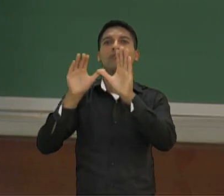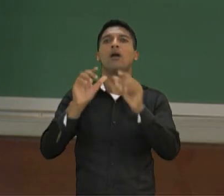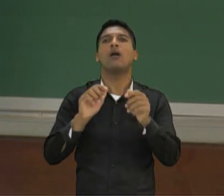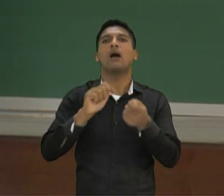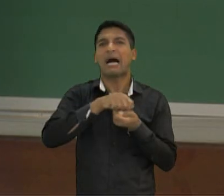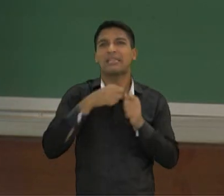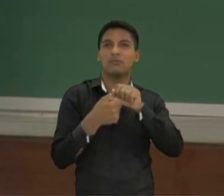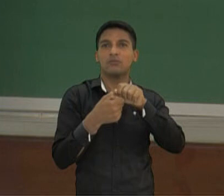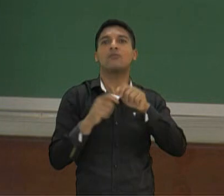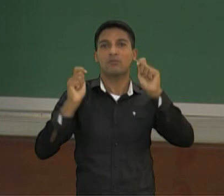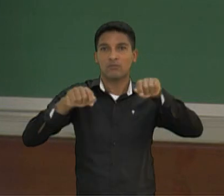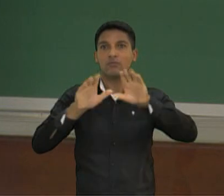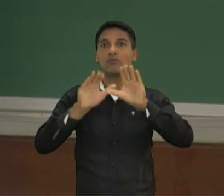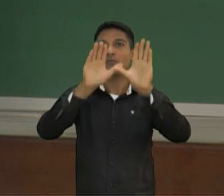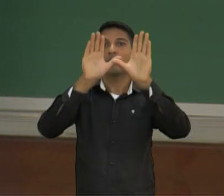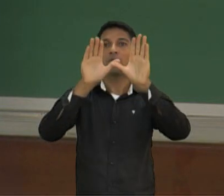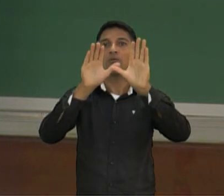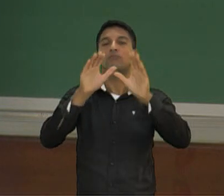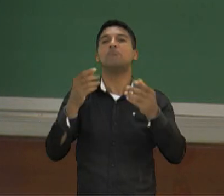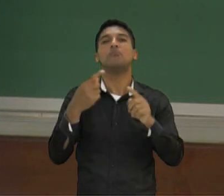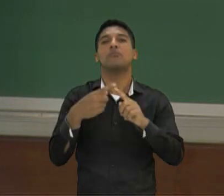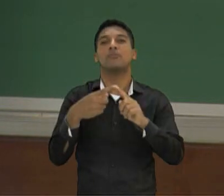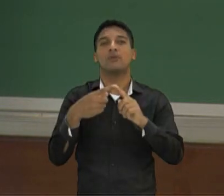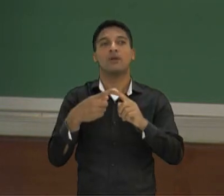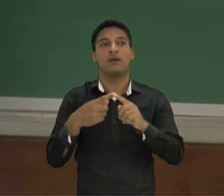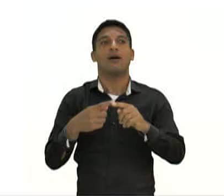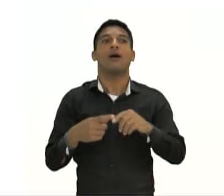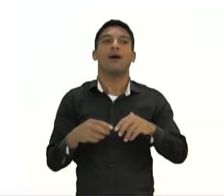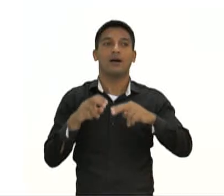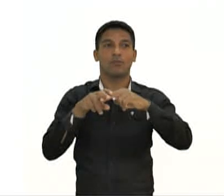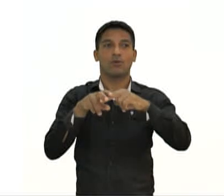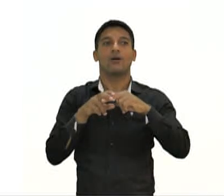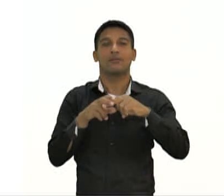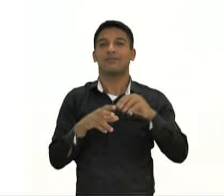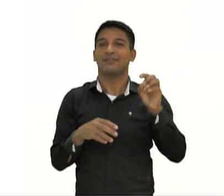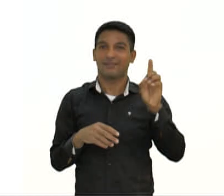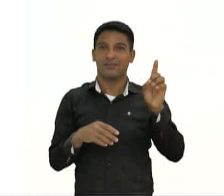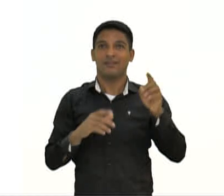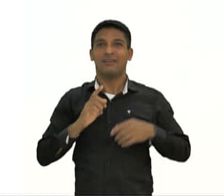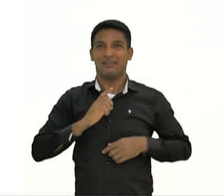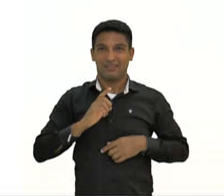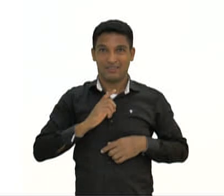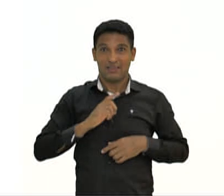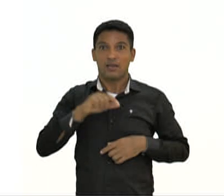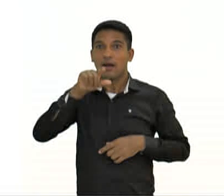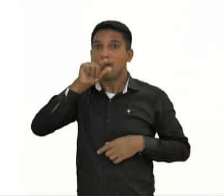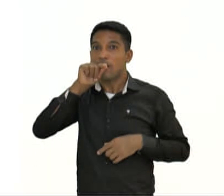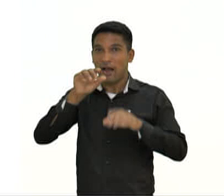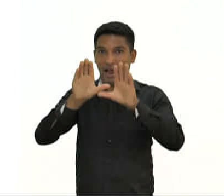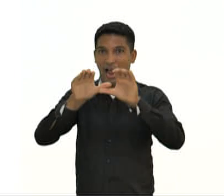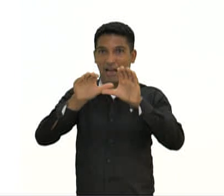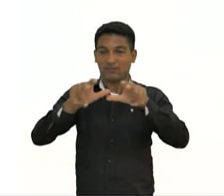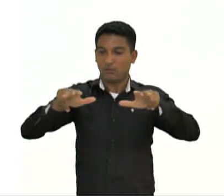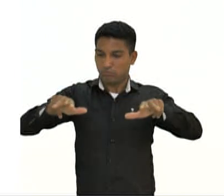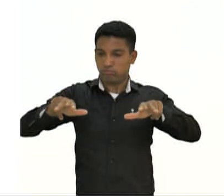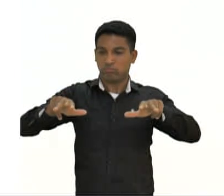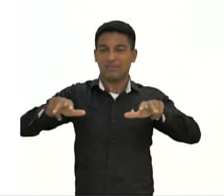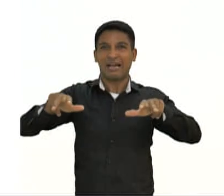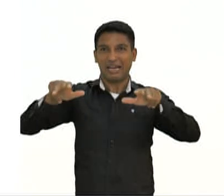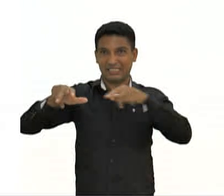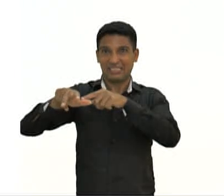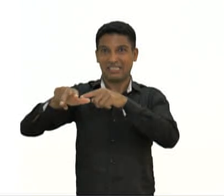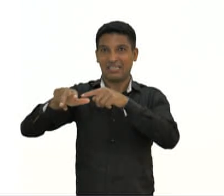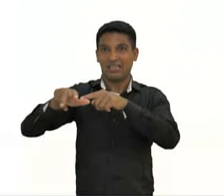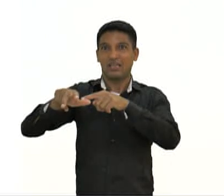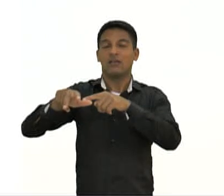de adaptação ao voo. Quem assinalou aqui que é a presença de ossos pneumáticos, acertou. Algumas pessoas